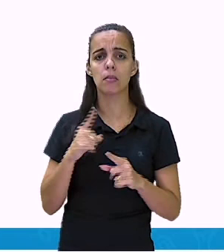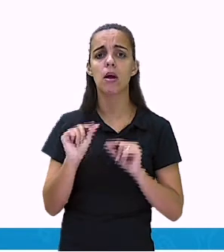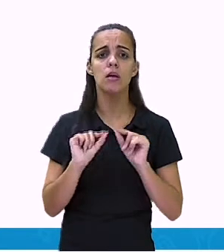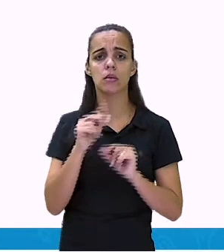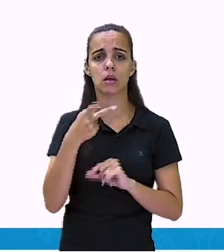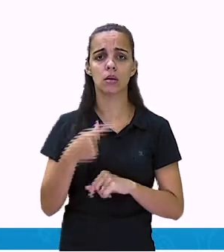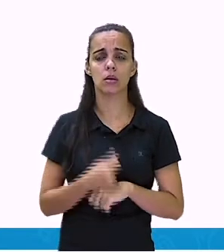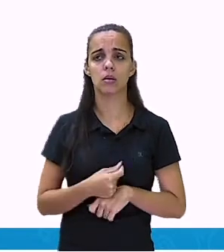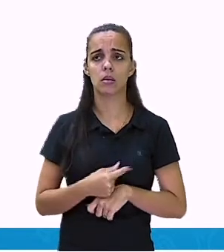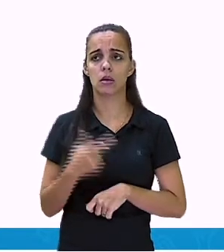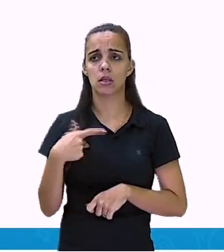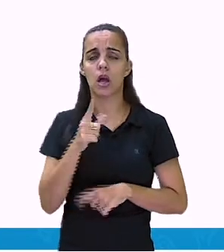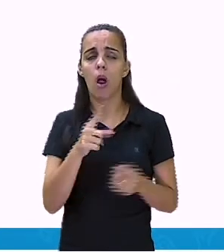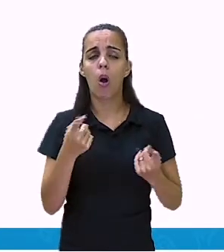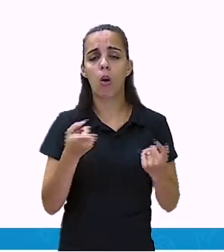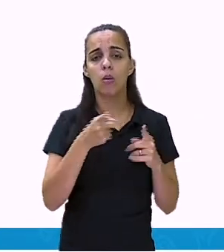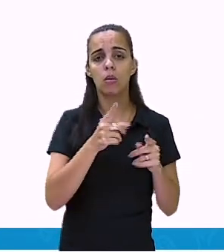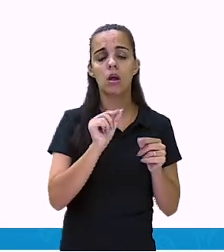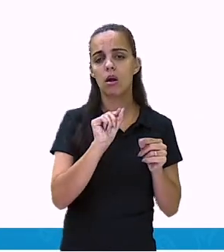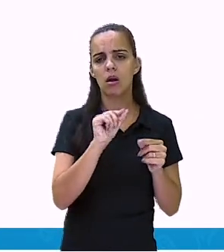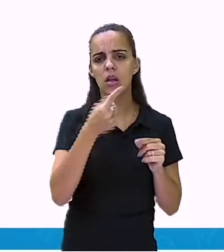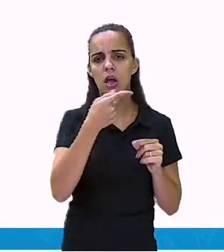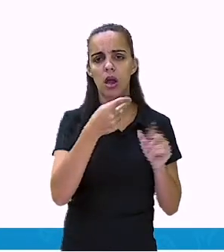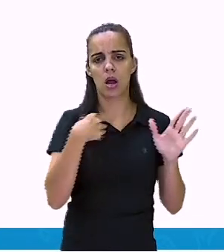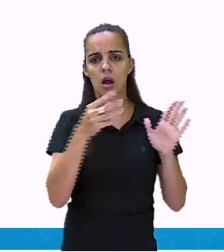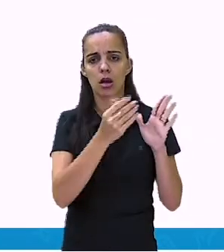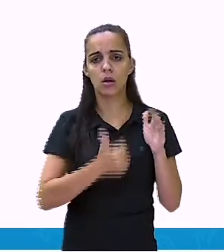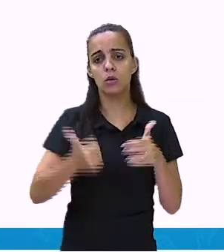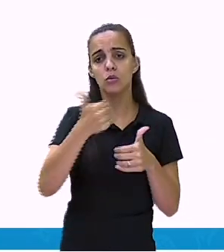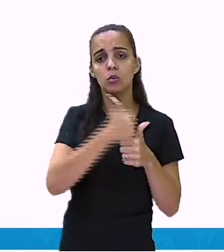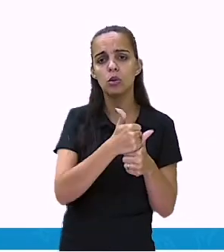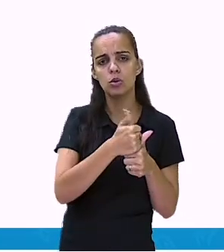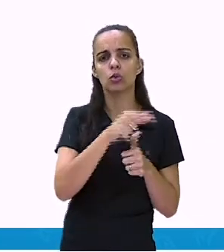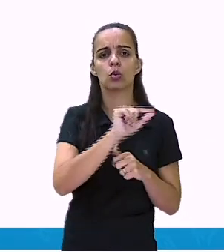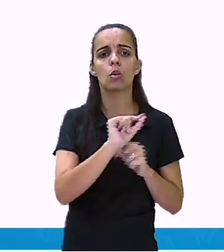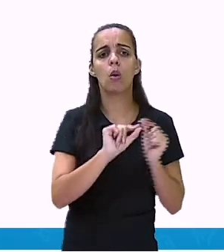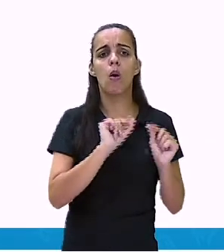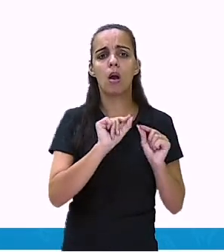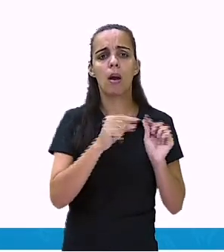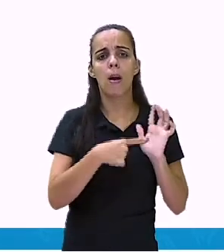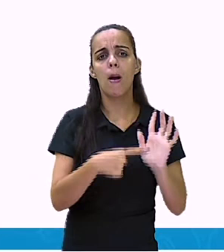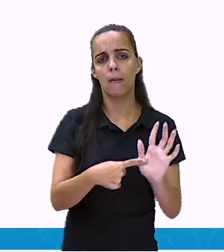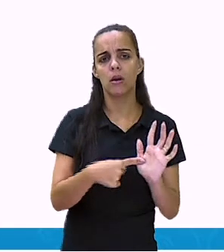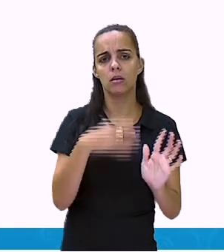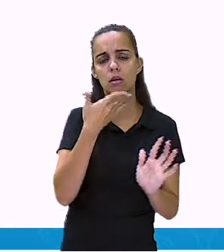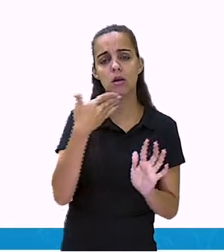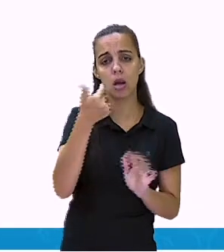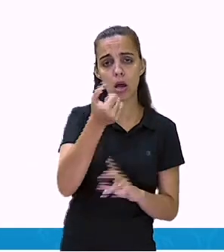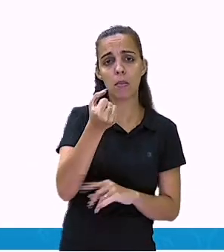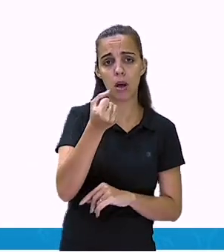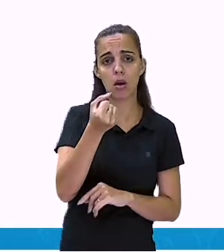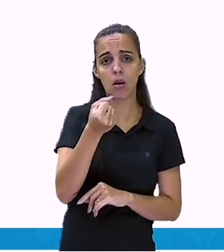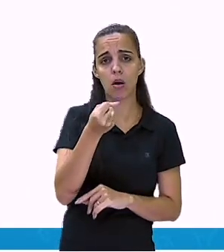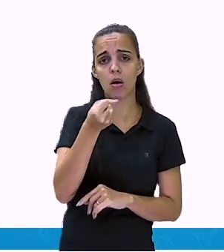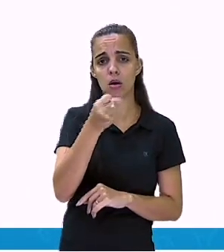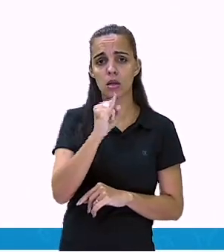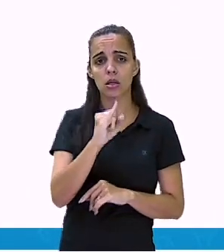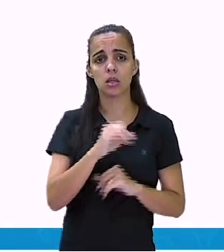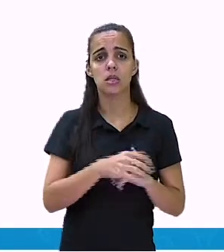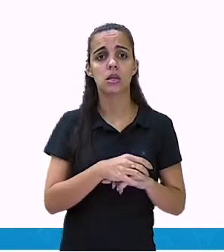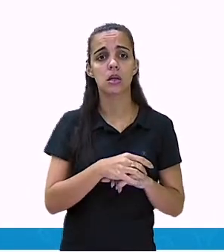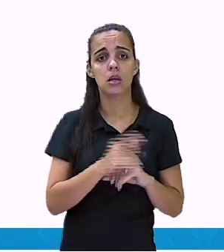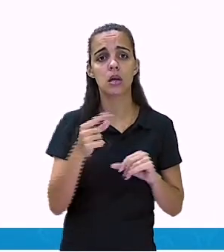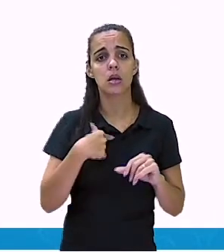gente? Introduz um argumento que contrapõe a ideia apresentada